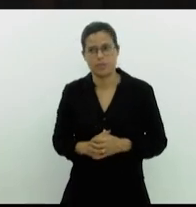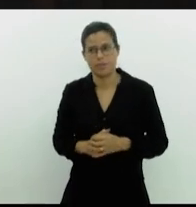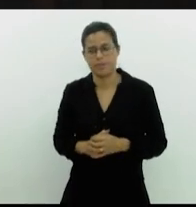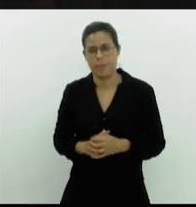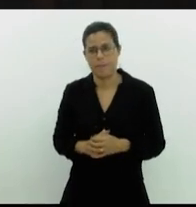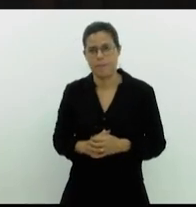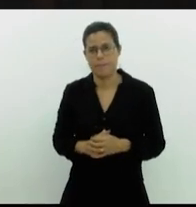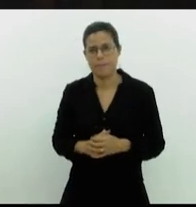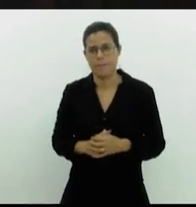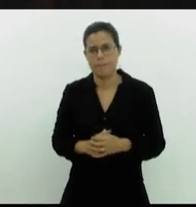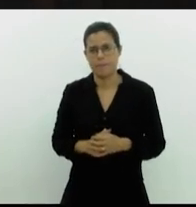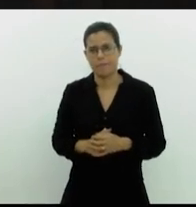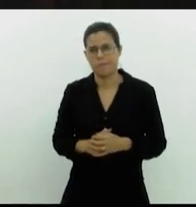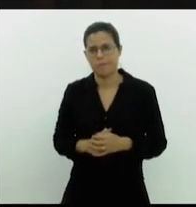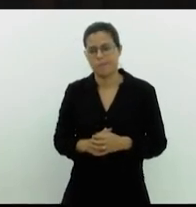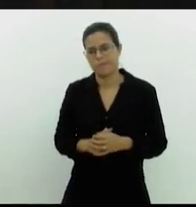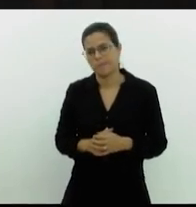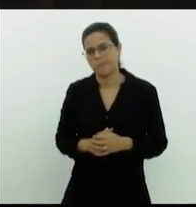de,